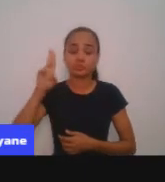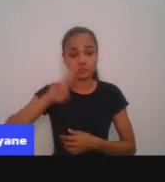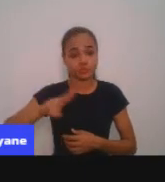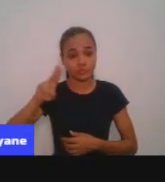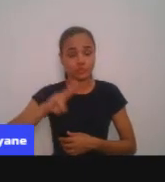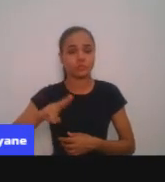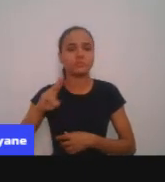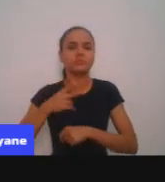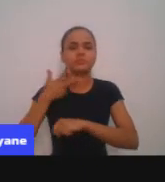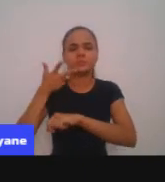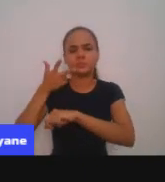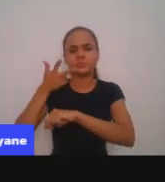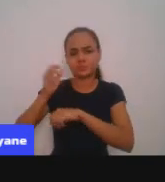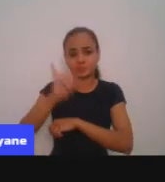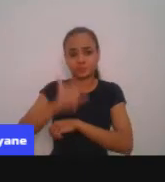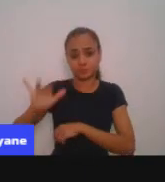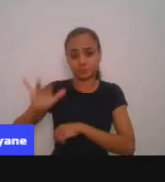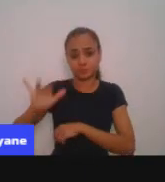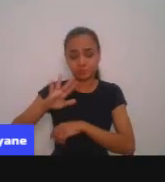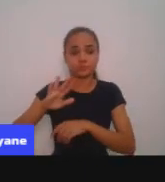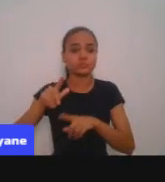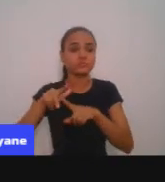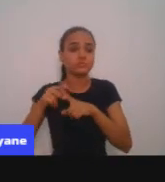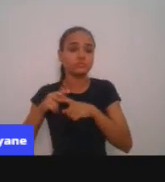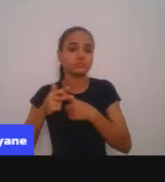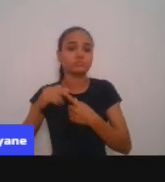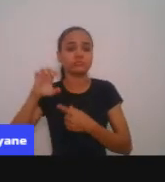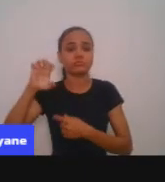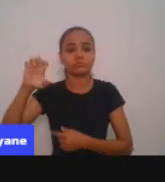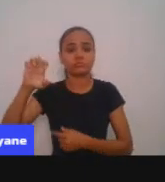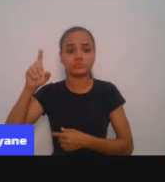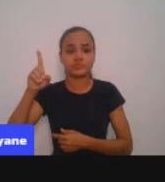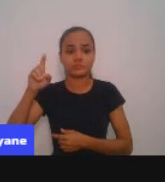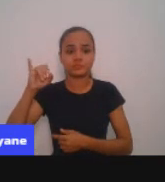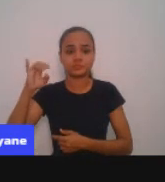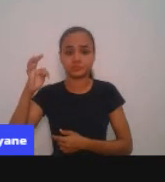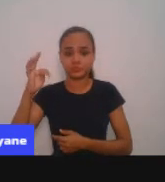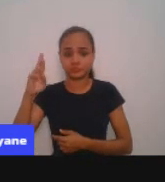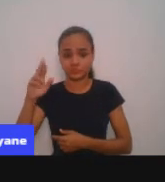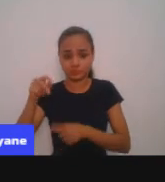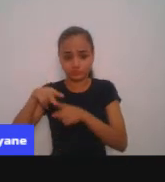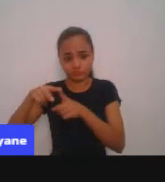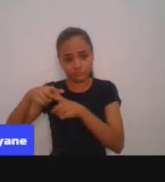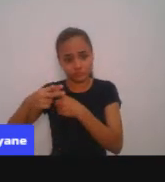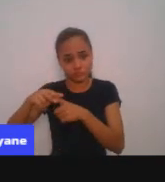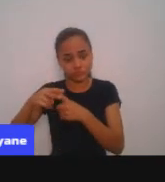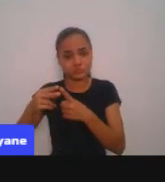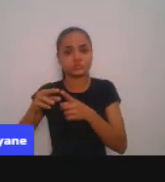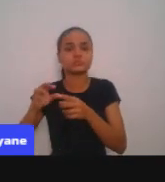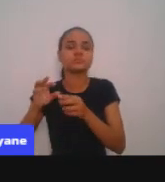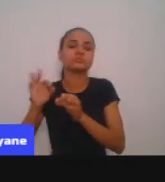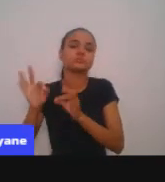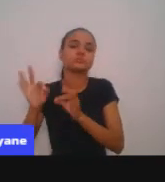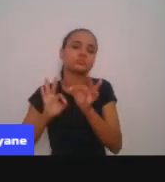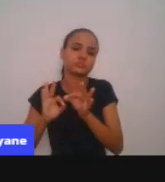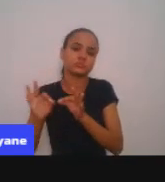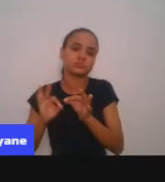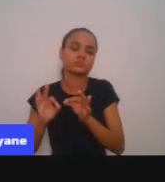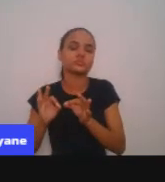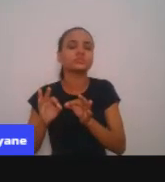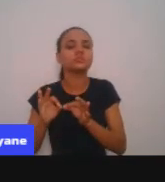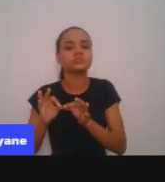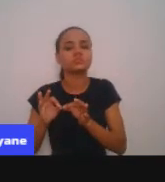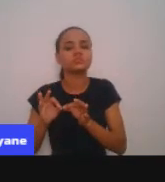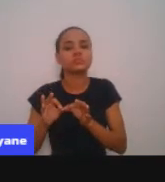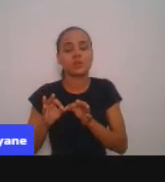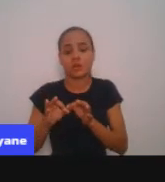grava e precisa editar esse vídeo que você fez. E sempre lembrando que vídeos para crianças pequenas precisa